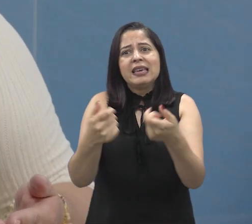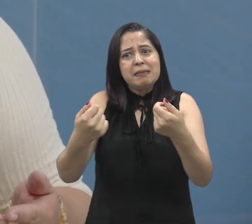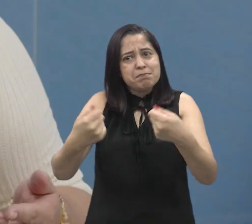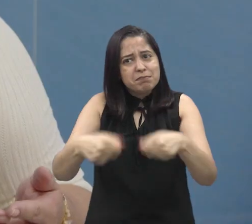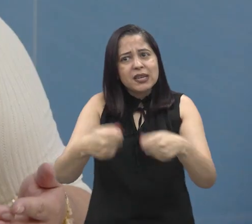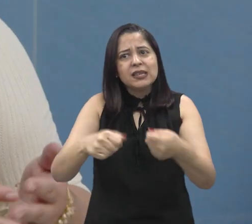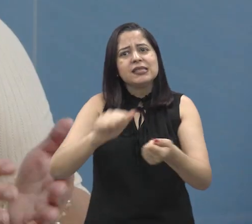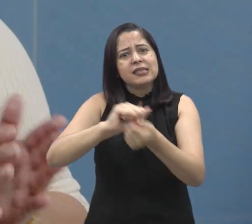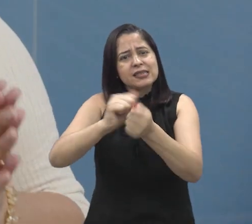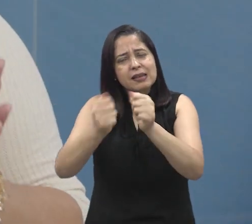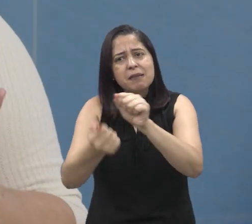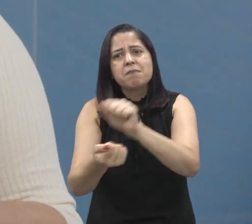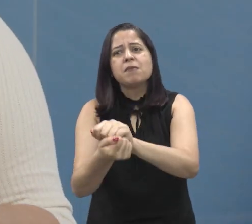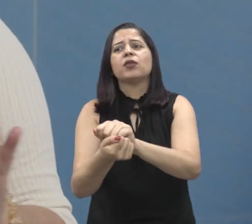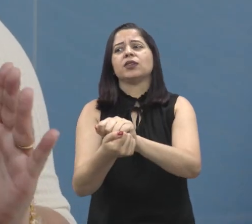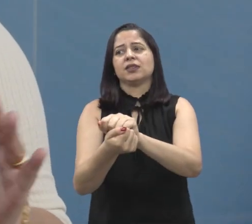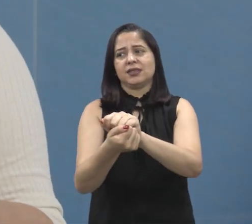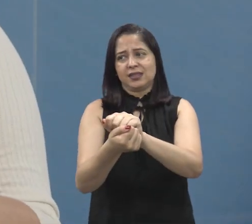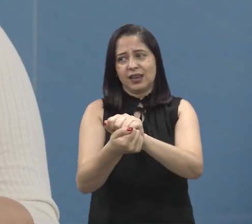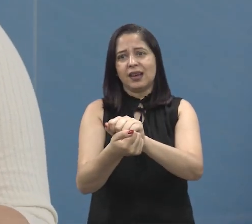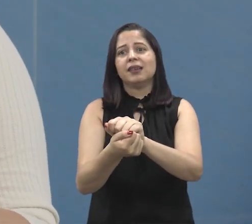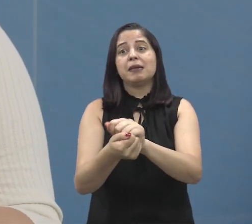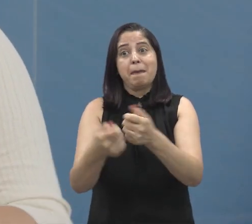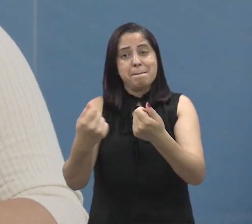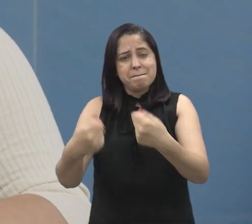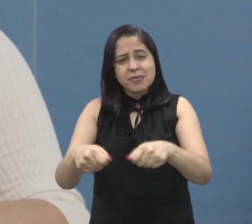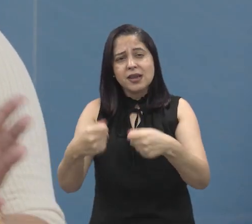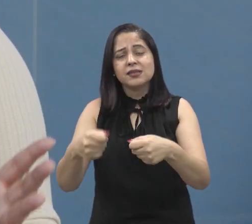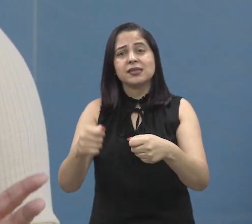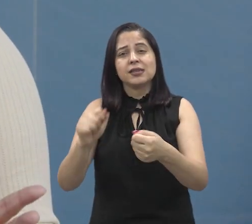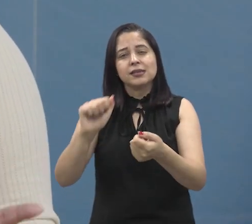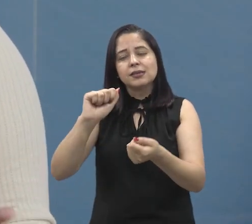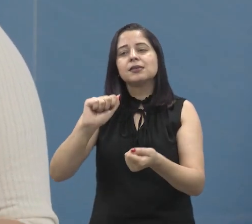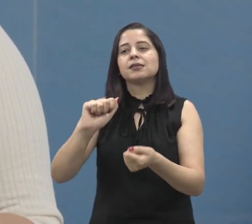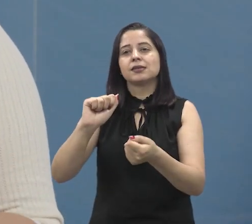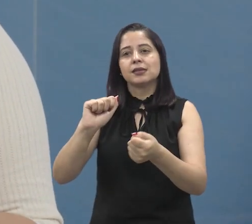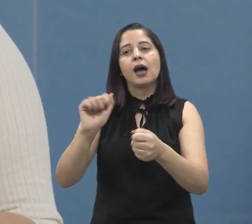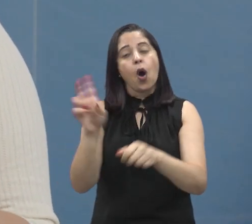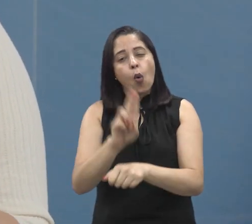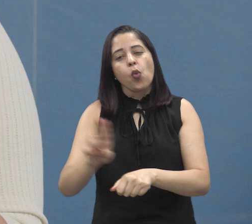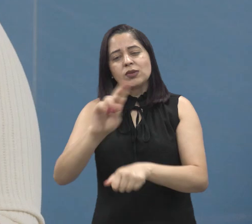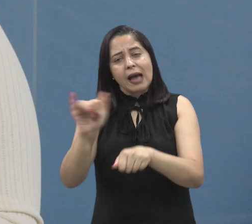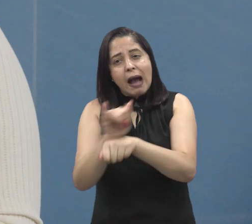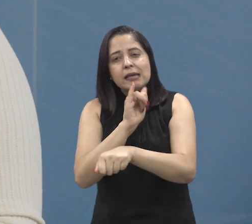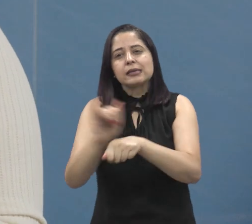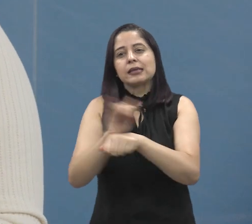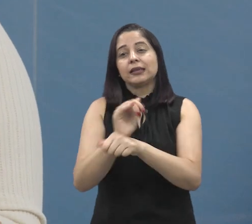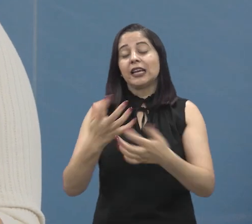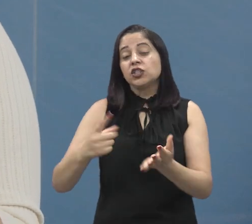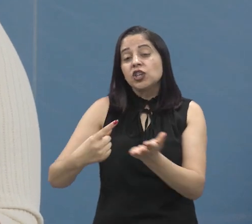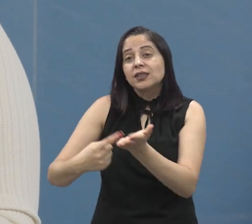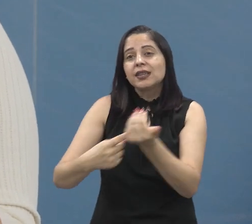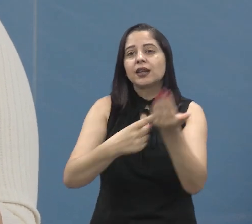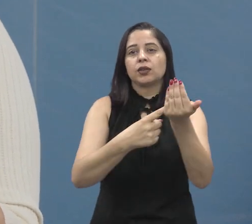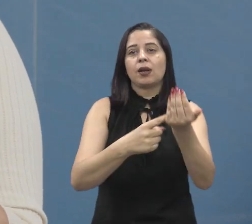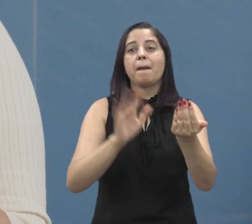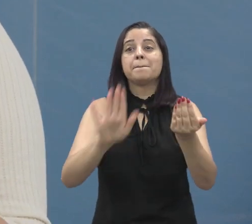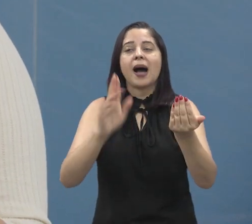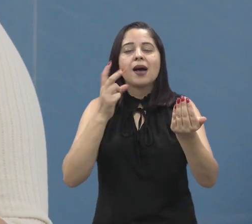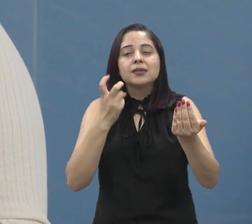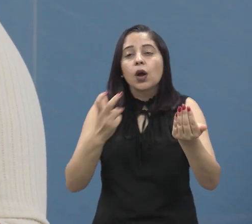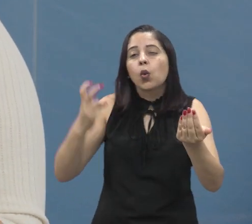realmente passar por essa tecnologia, né? Sofrer esse choque e trazer a tecnologia a seu favor. Mas também